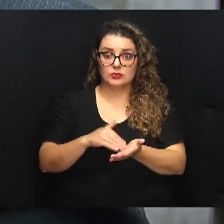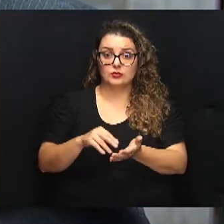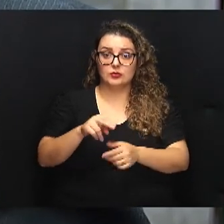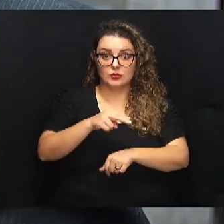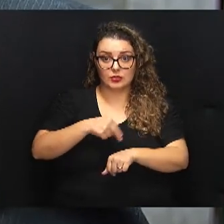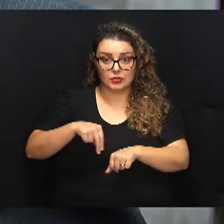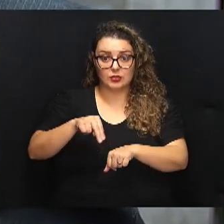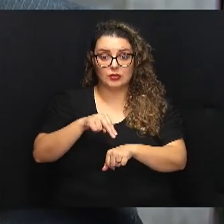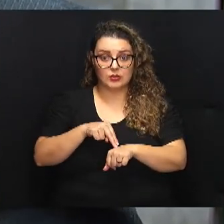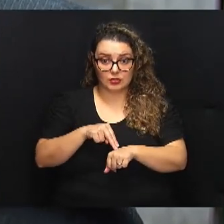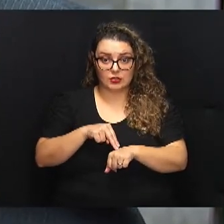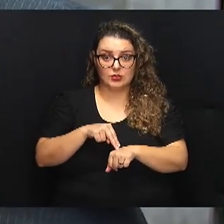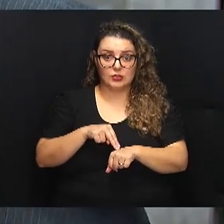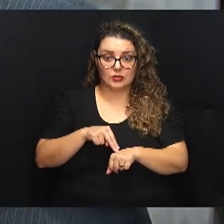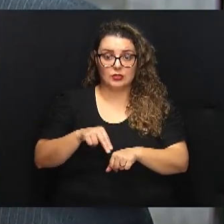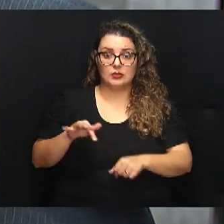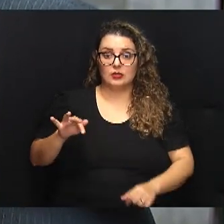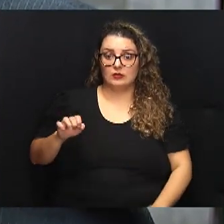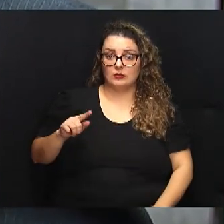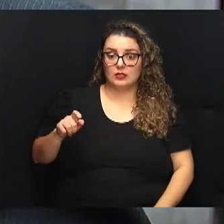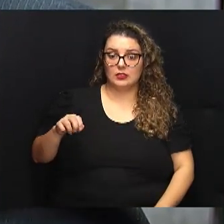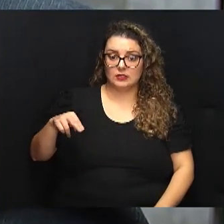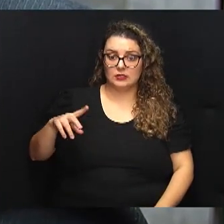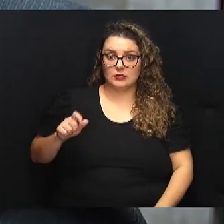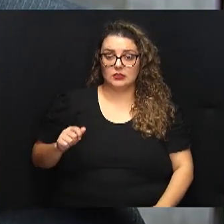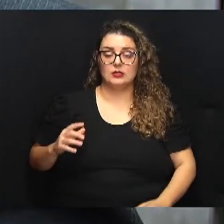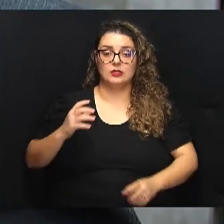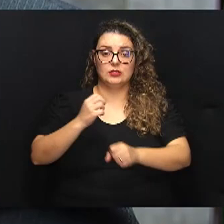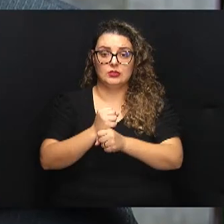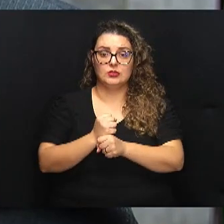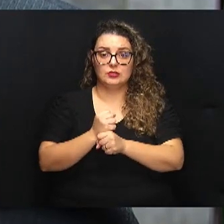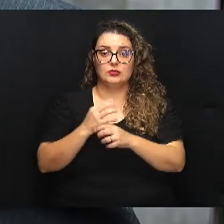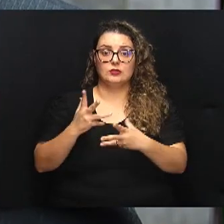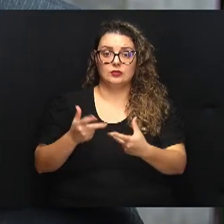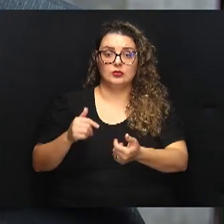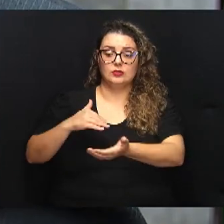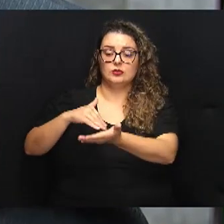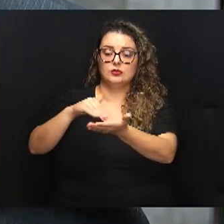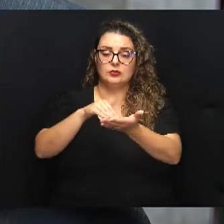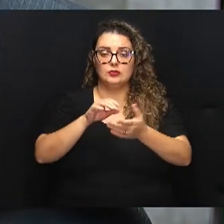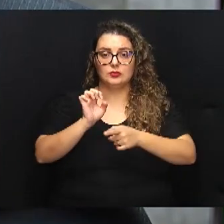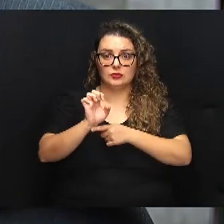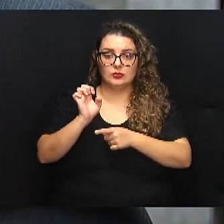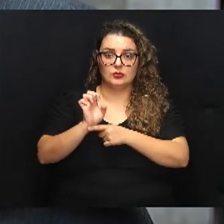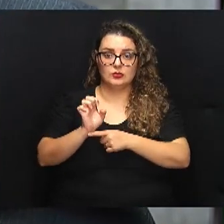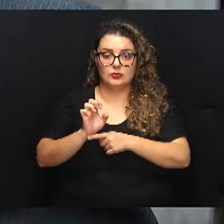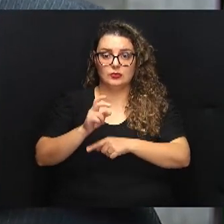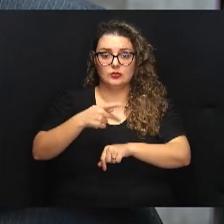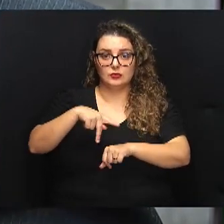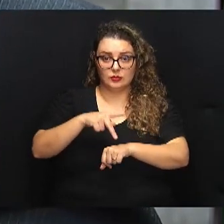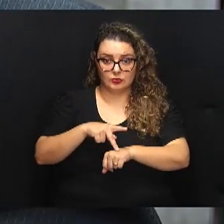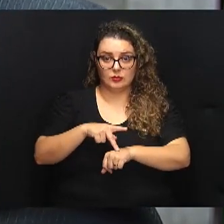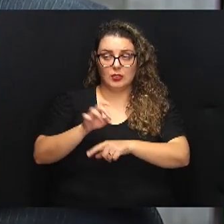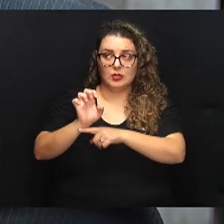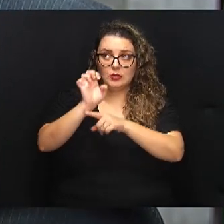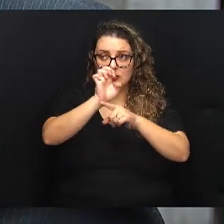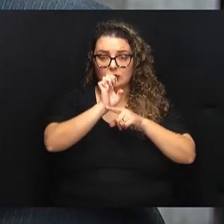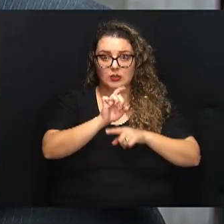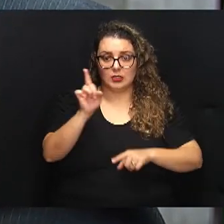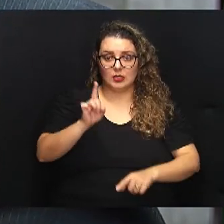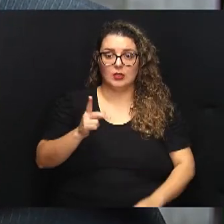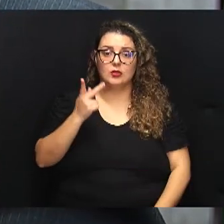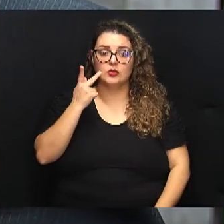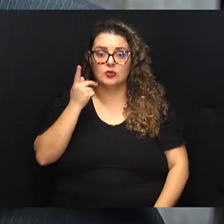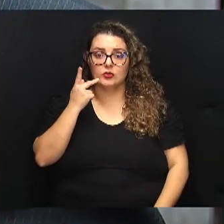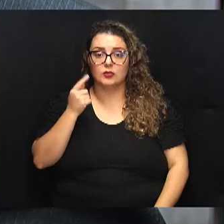nacional da Fazenda, que reúne todos os secretários da Fazenda do Estado de São Paulo, do país, aliás, lá do Ceará,